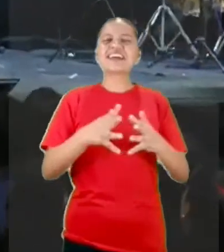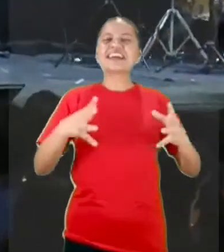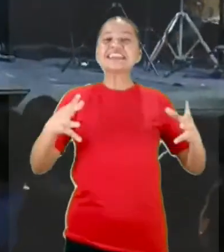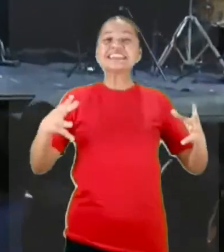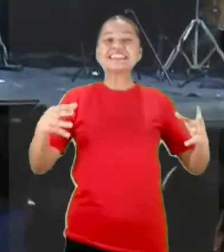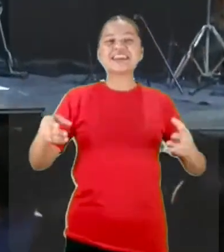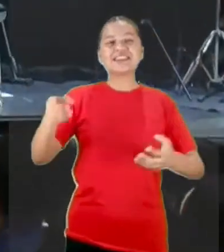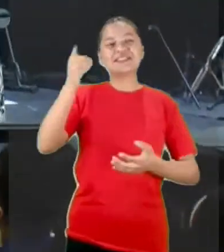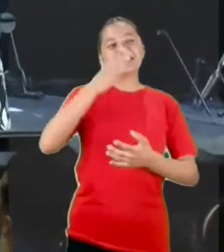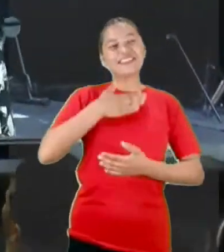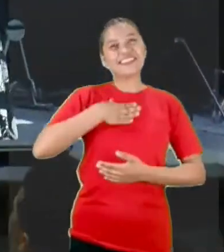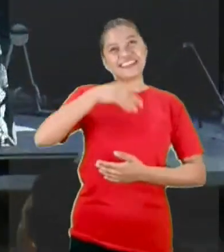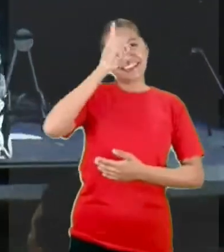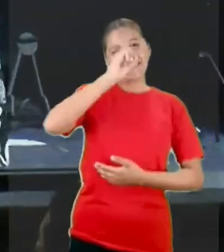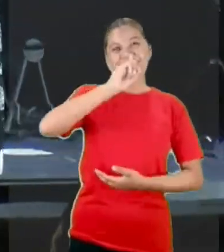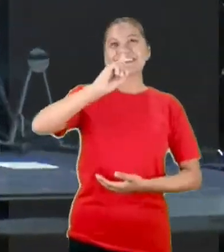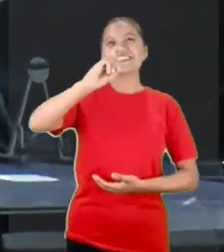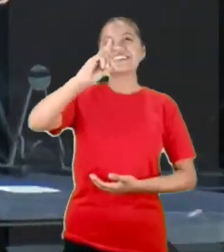grande é o meu